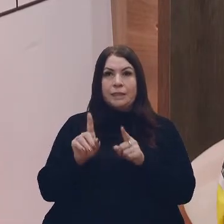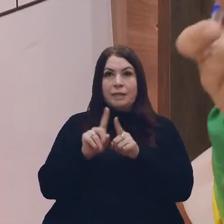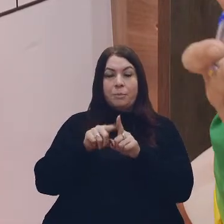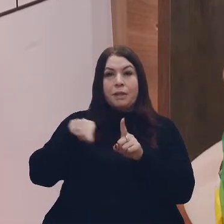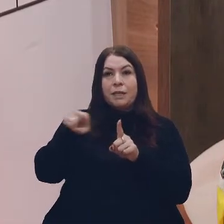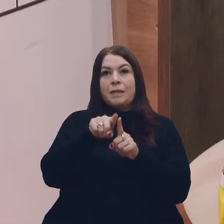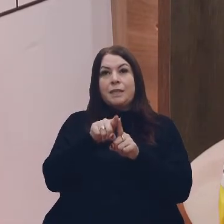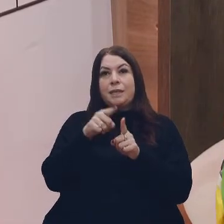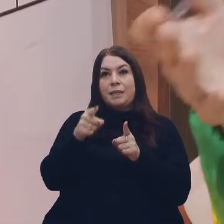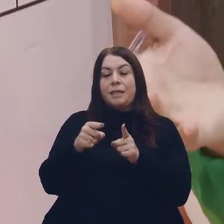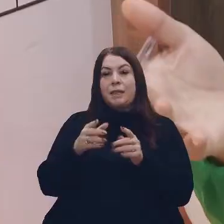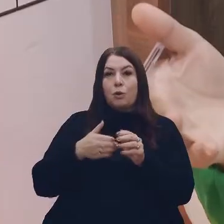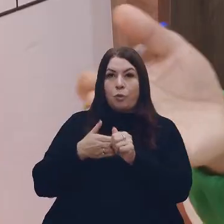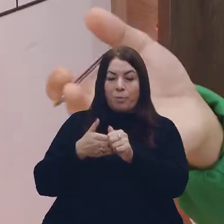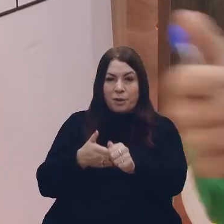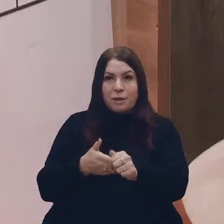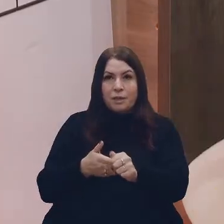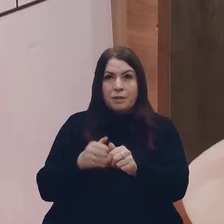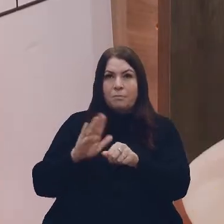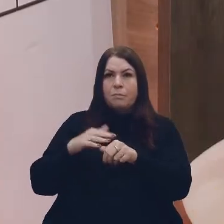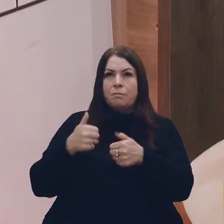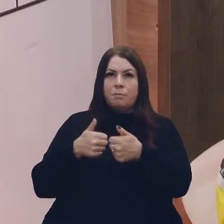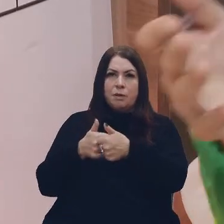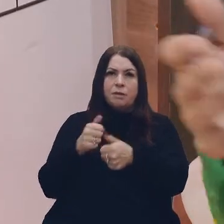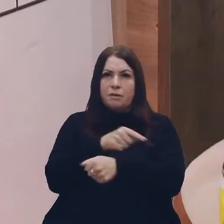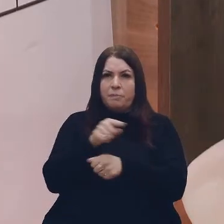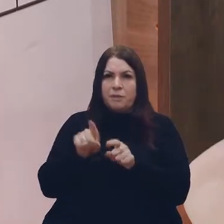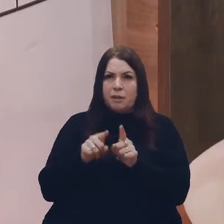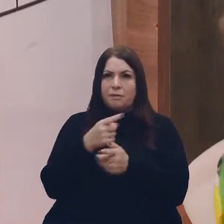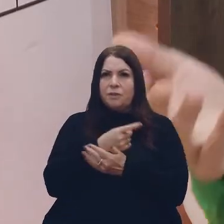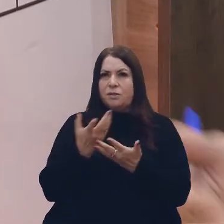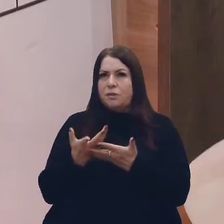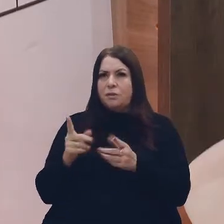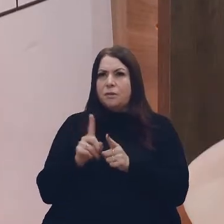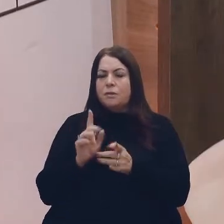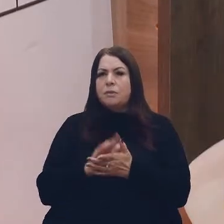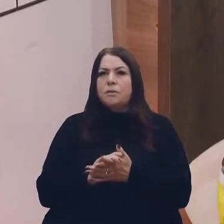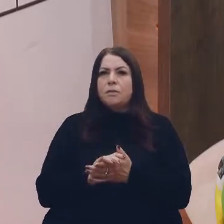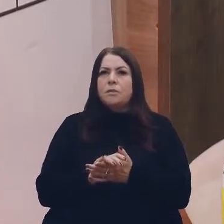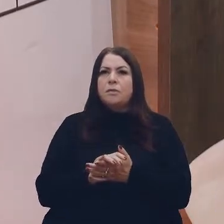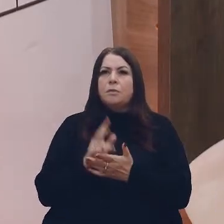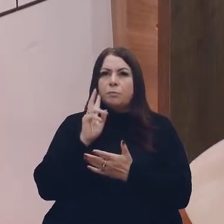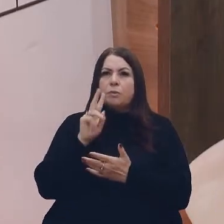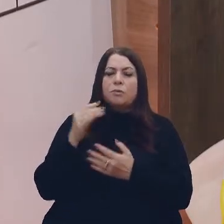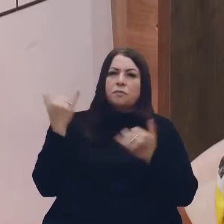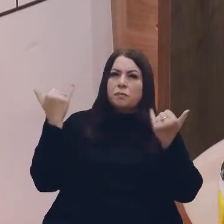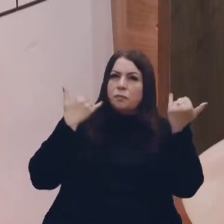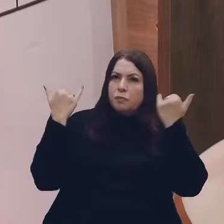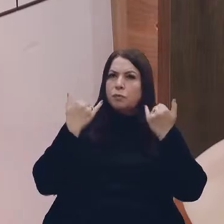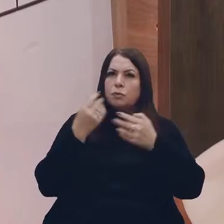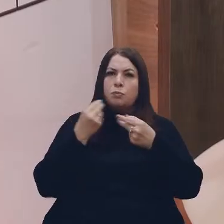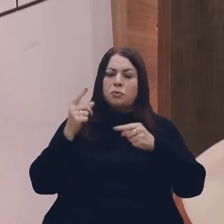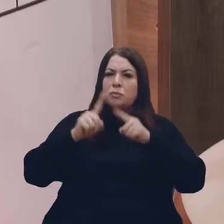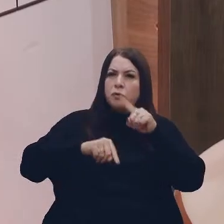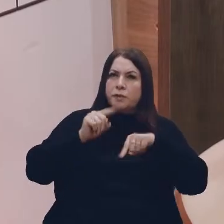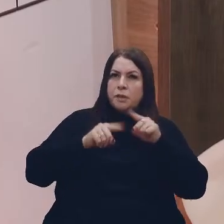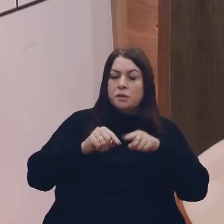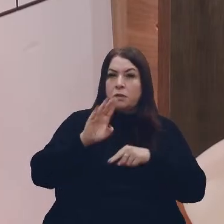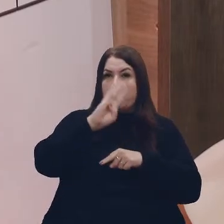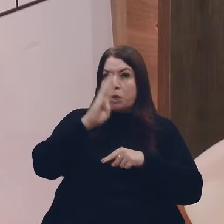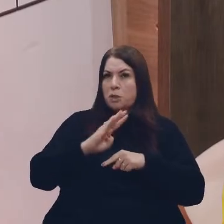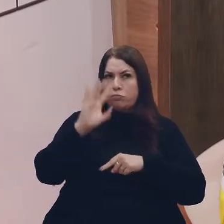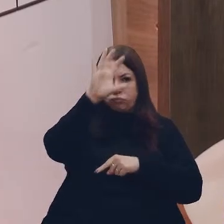estiver acompanhando um pouco mais de perto, vai ver que está minado de informações de muitas atividades